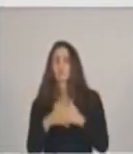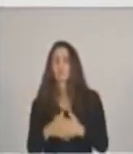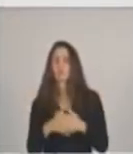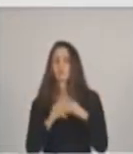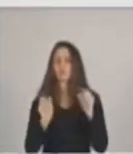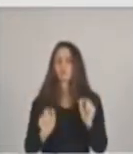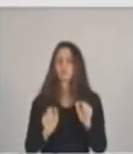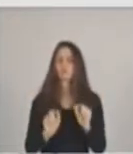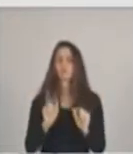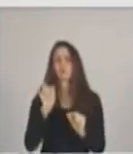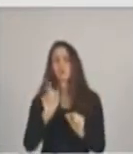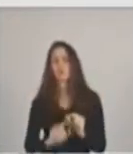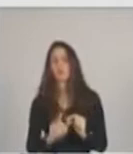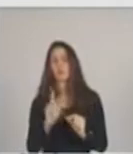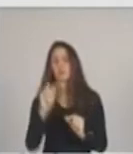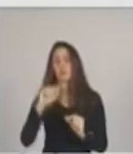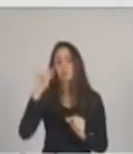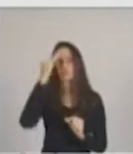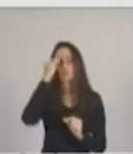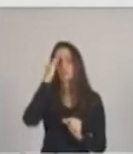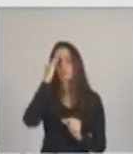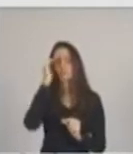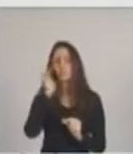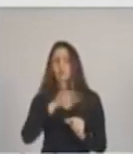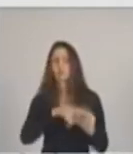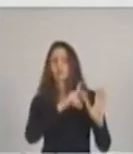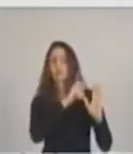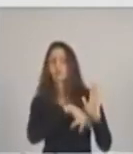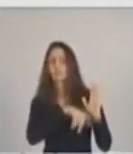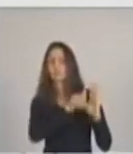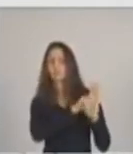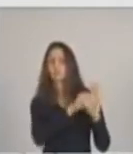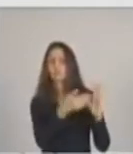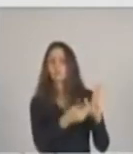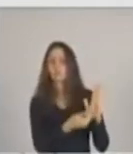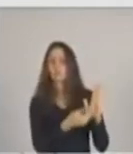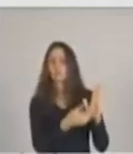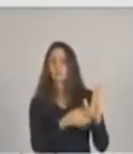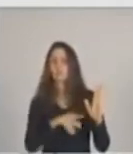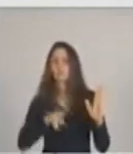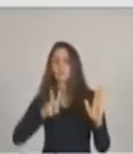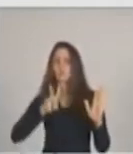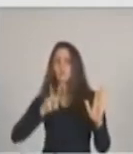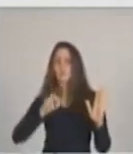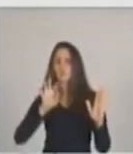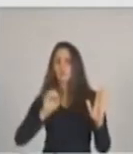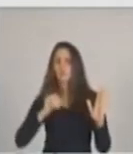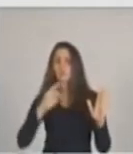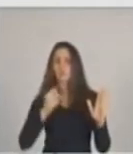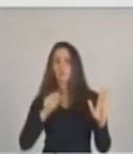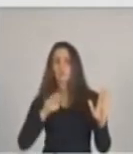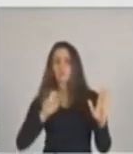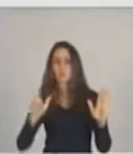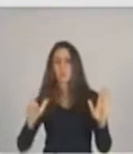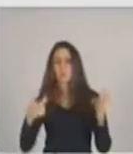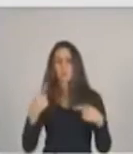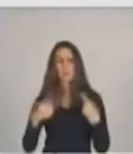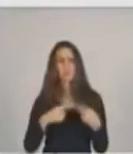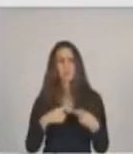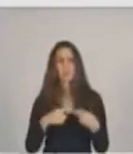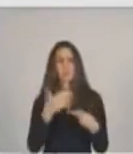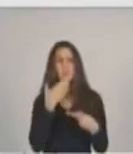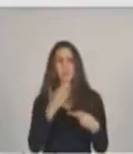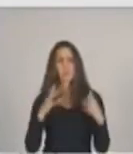na verdade, eles deram a entender que seria uma matéria de veto parcial e acabou sendo veto